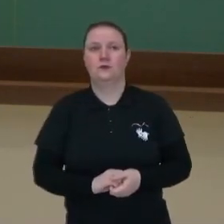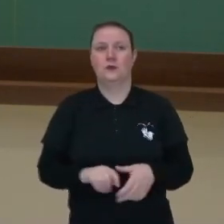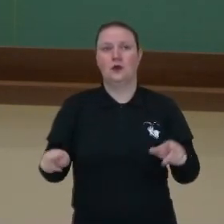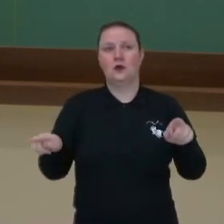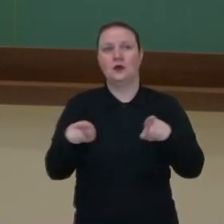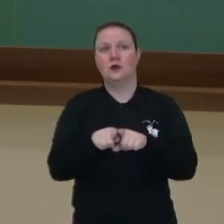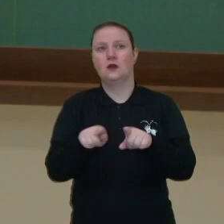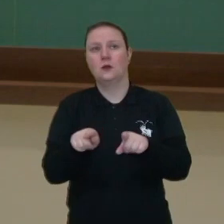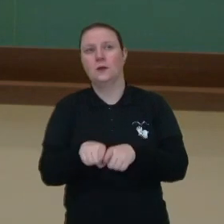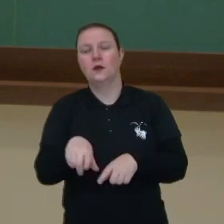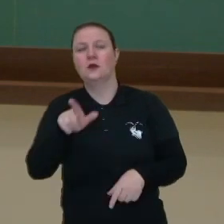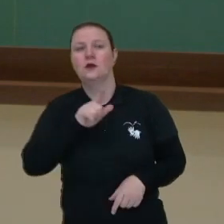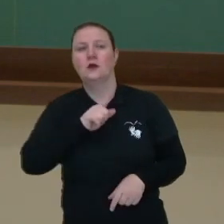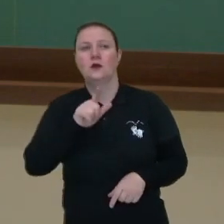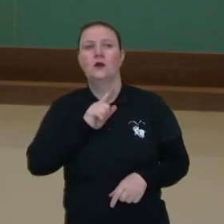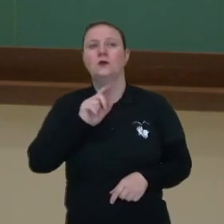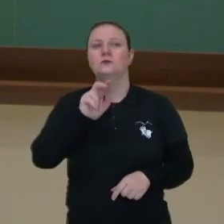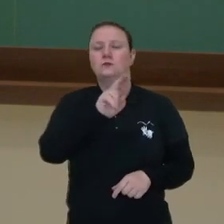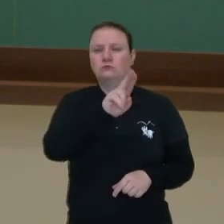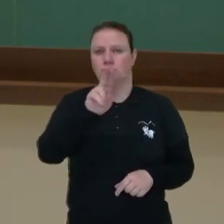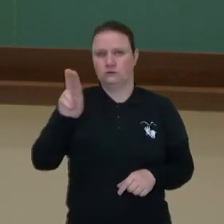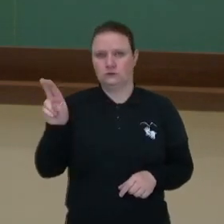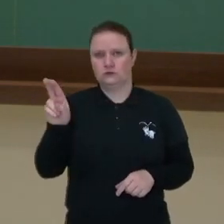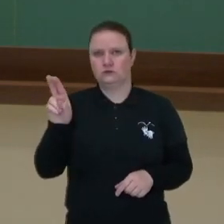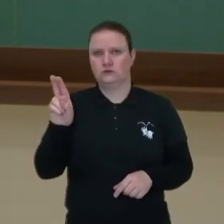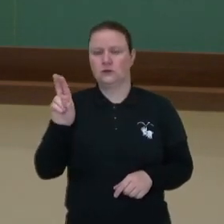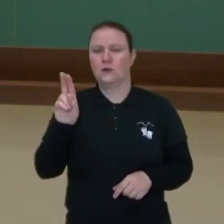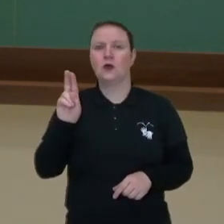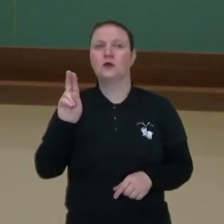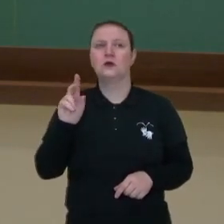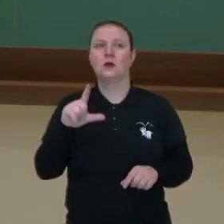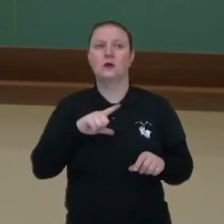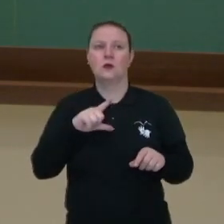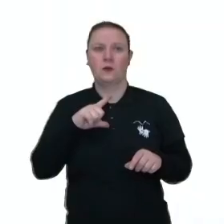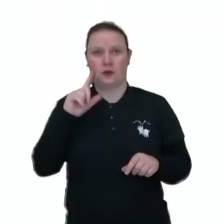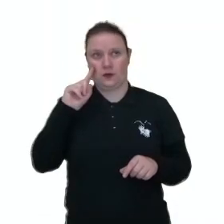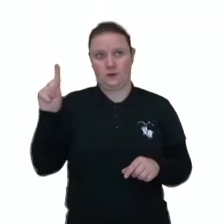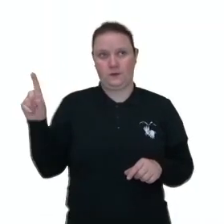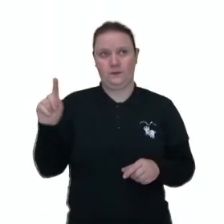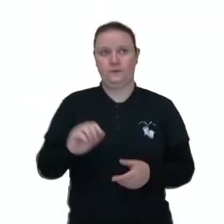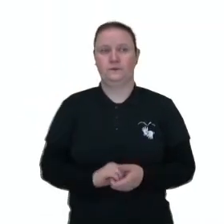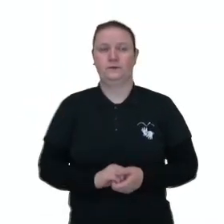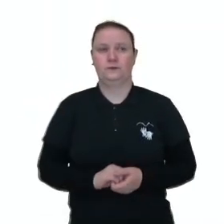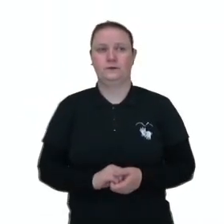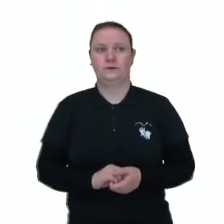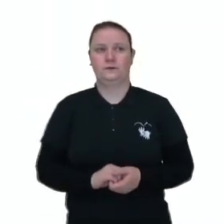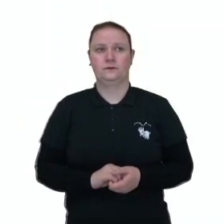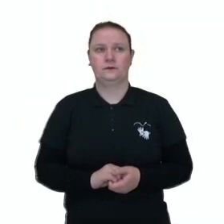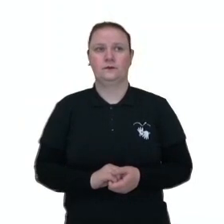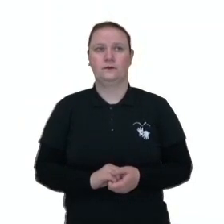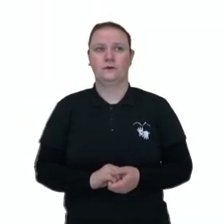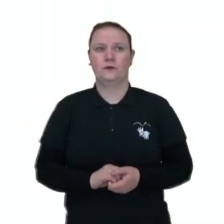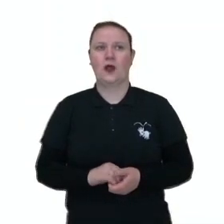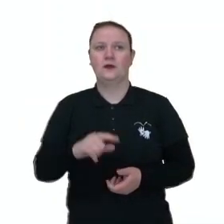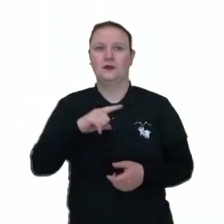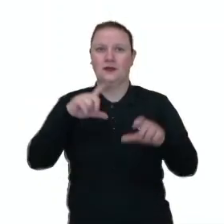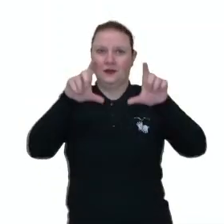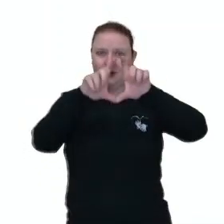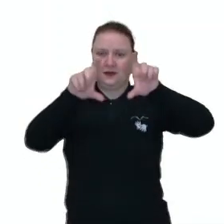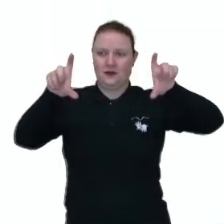subtítulo, que também tem um nome específico, nós podemos chamar de linhas finas. Acompanhe aqui, então, a linha fina então, dessa